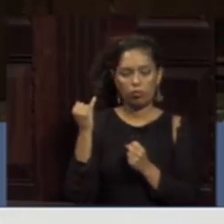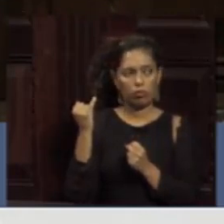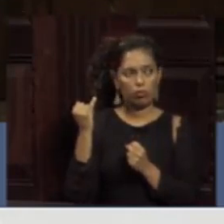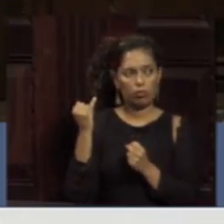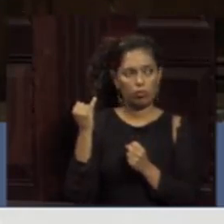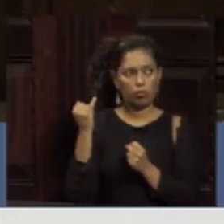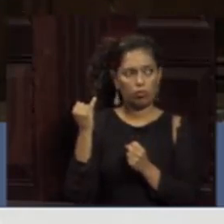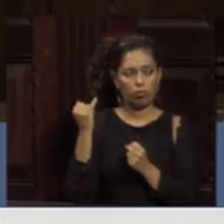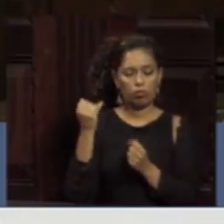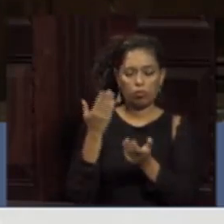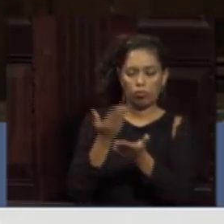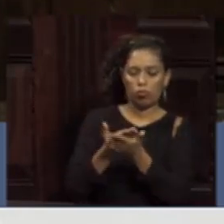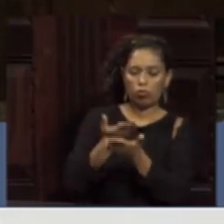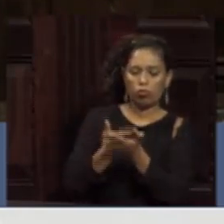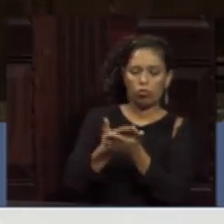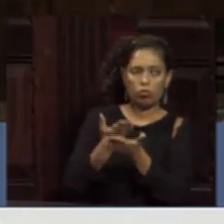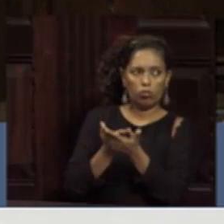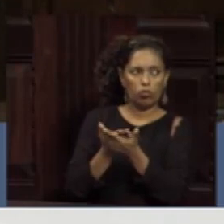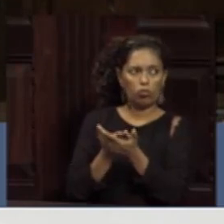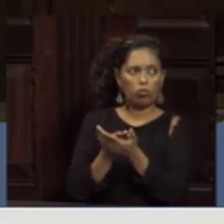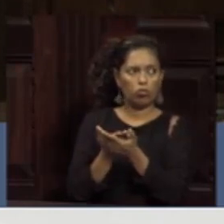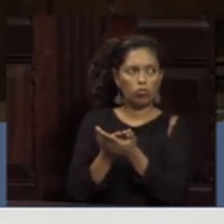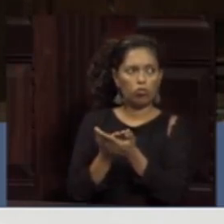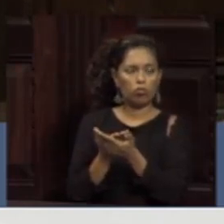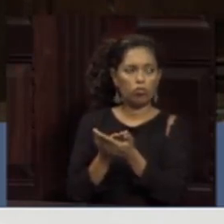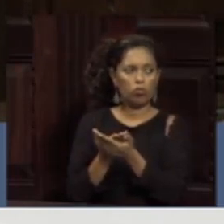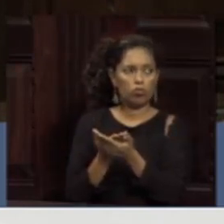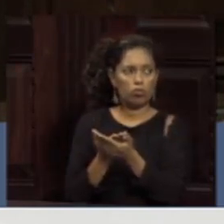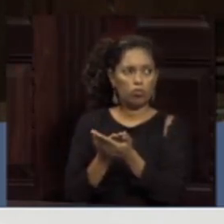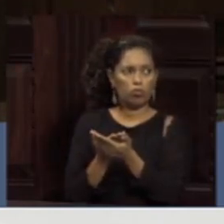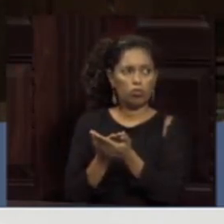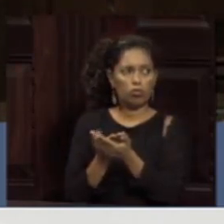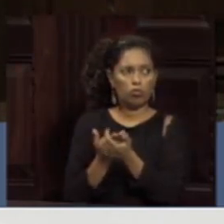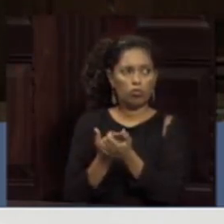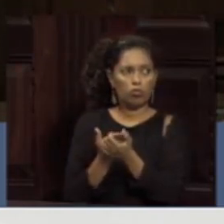através de estudos que falei aqui, deputado Lazzaroni, pode ser